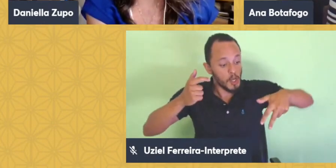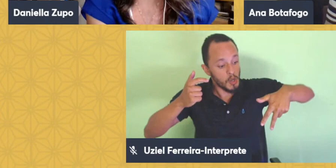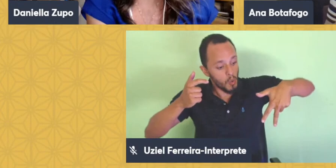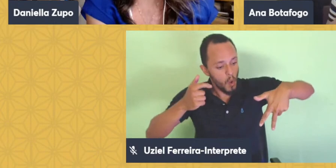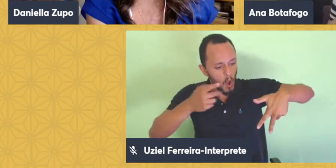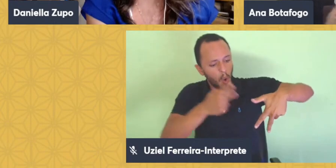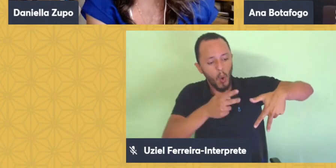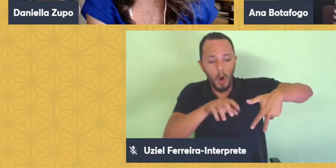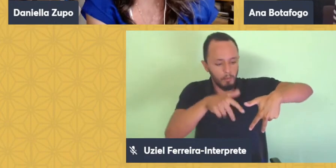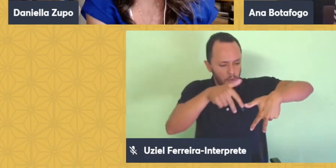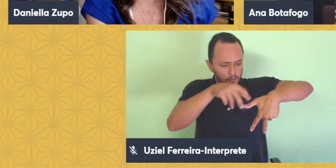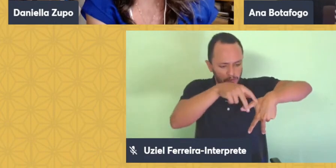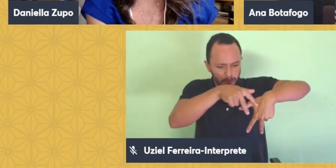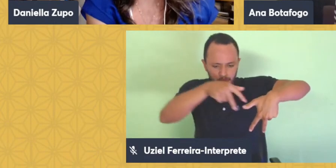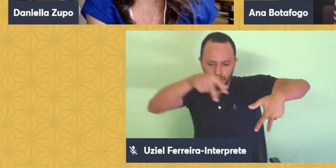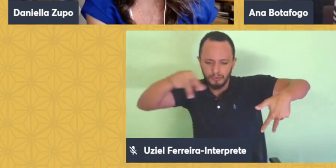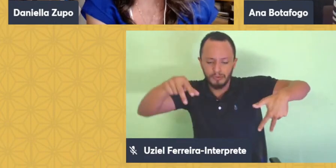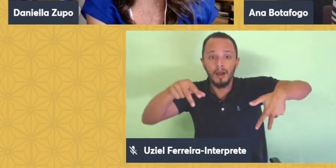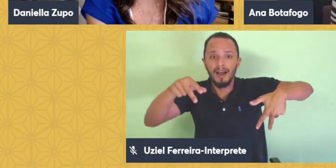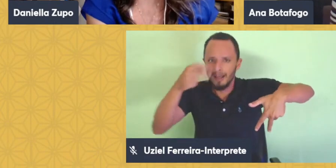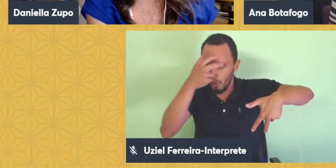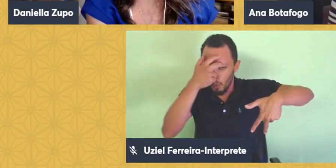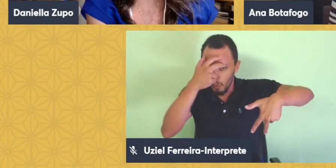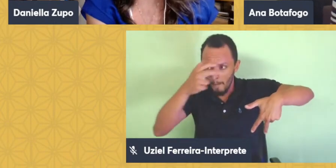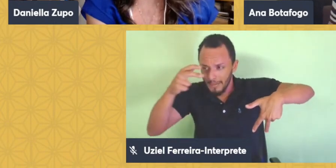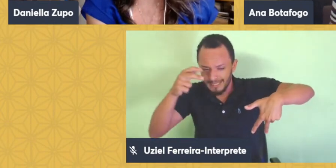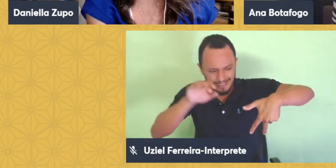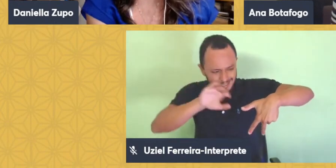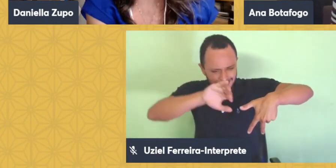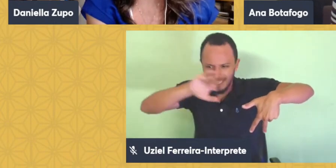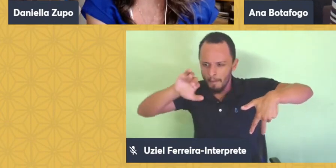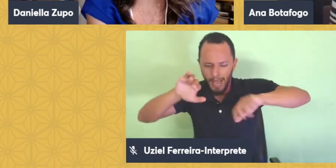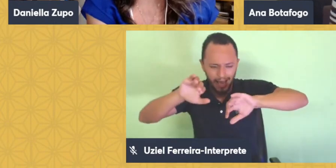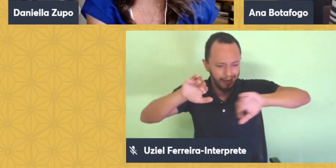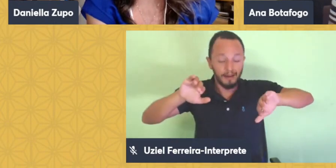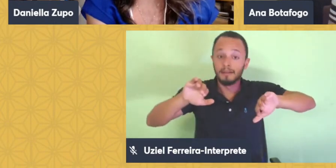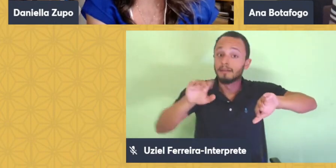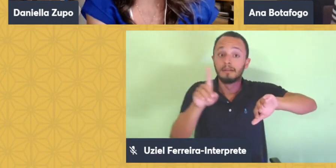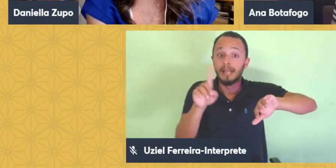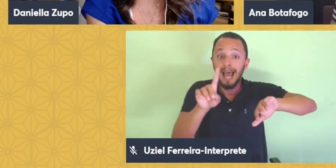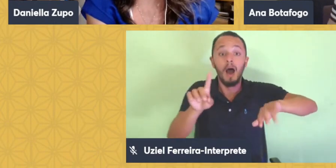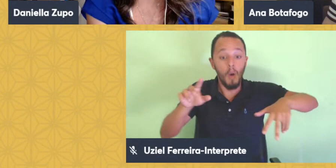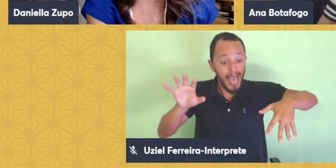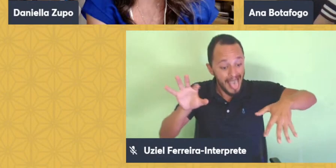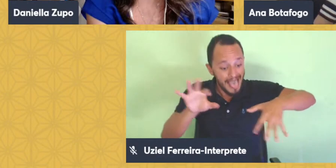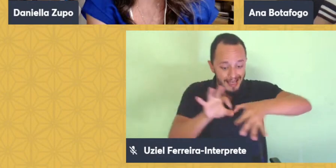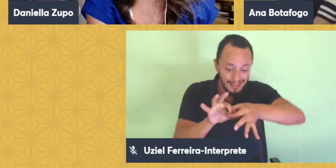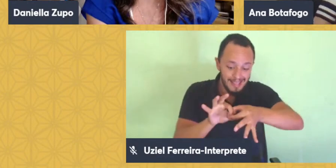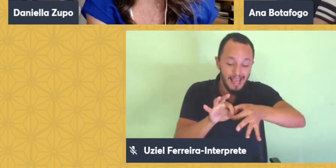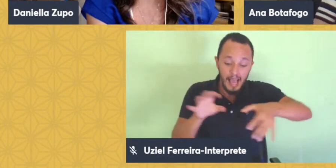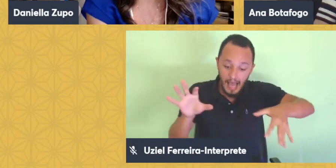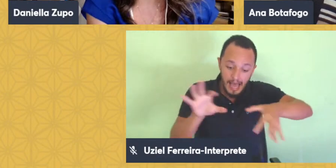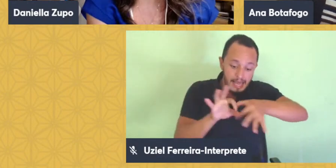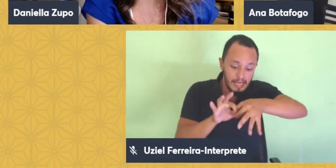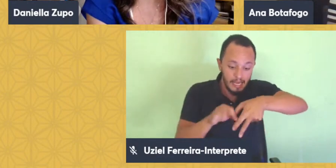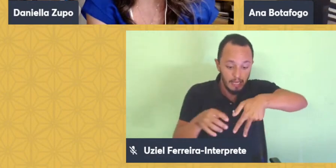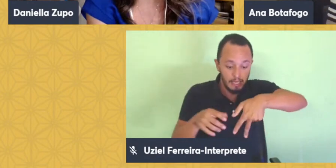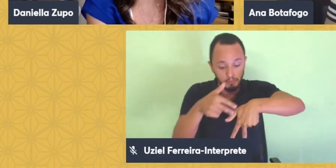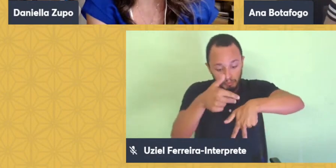ligados e um interfere no outro eu acho que é impossível a gente é ter